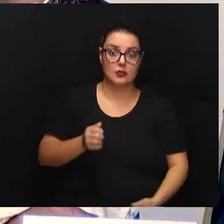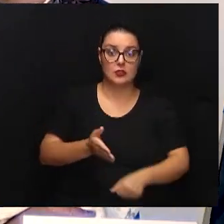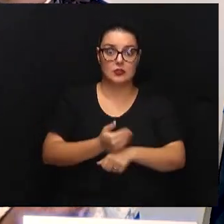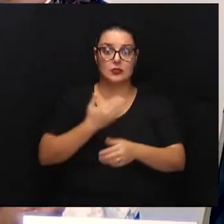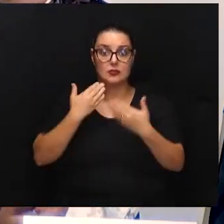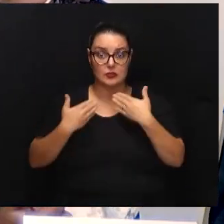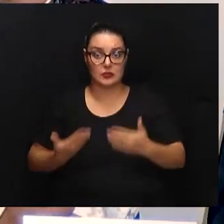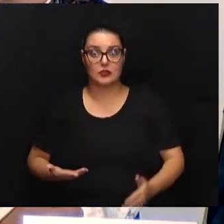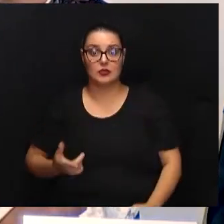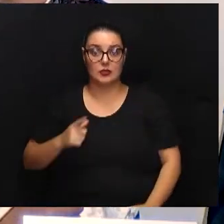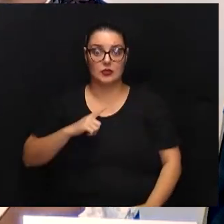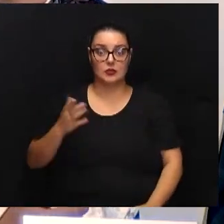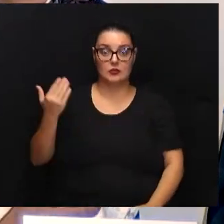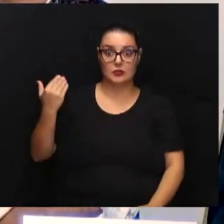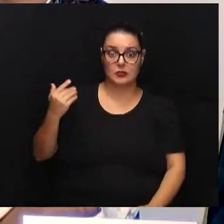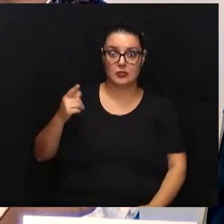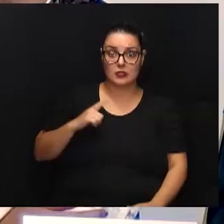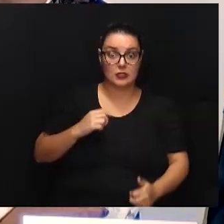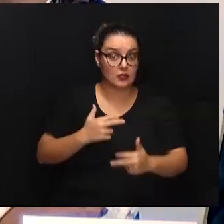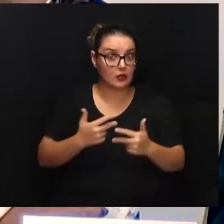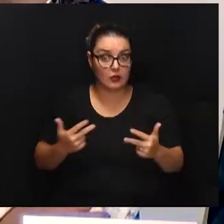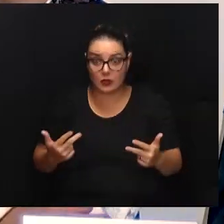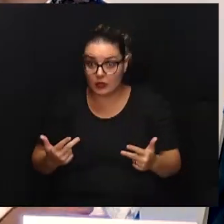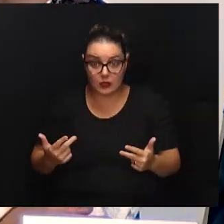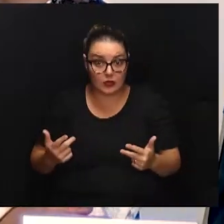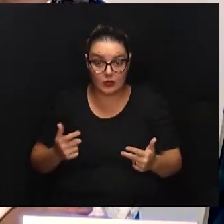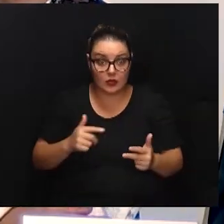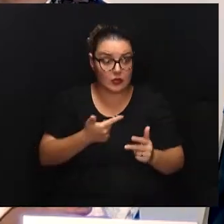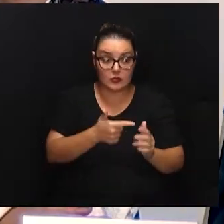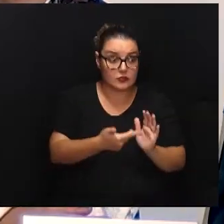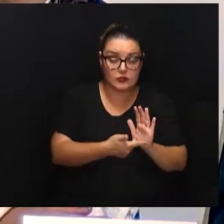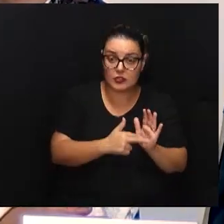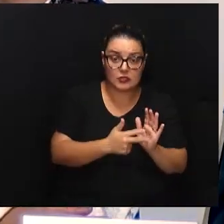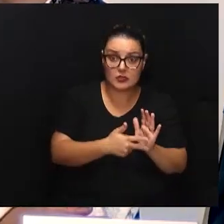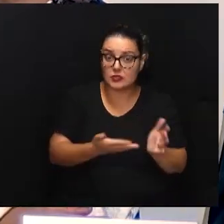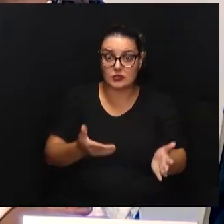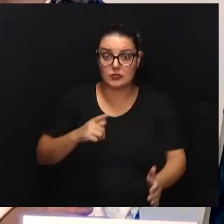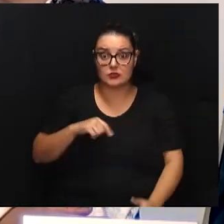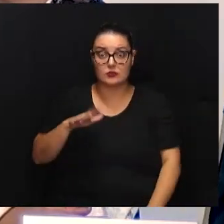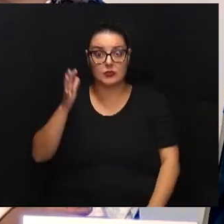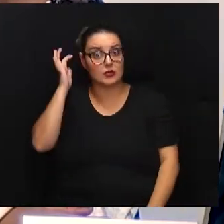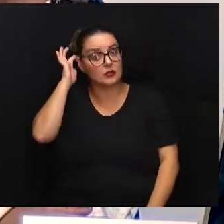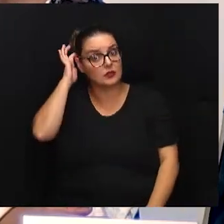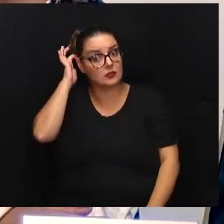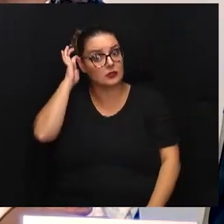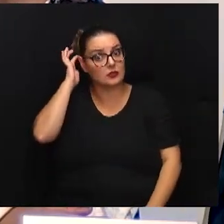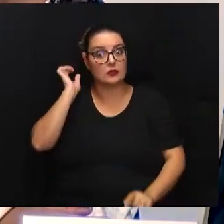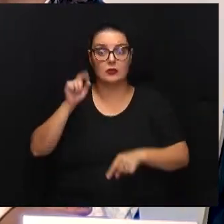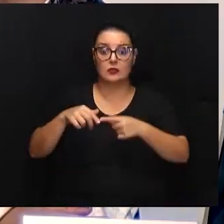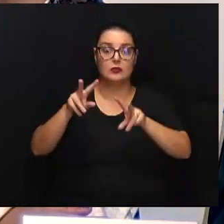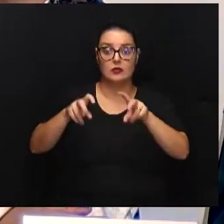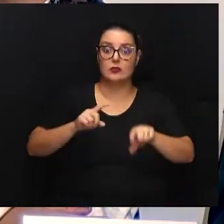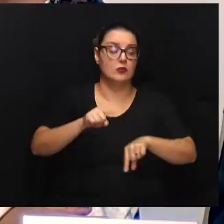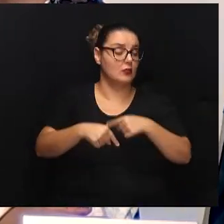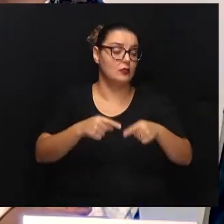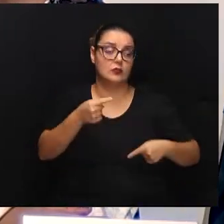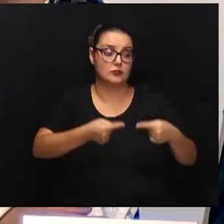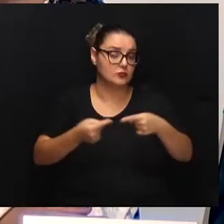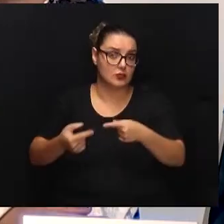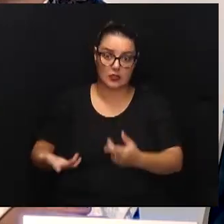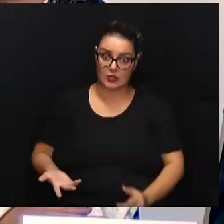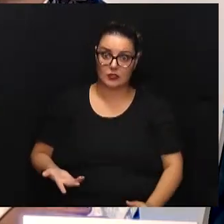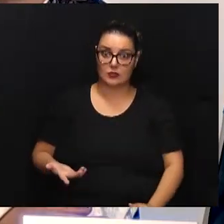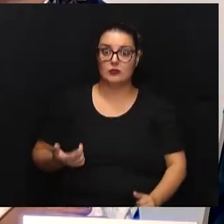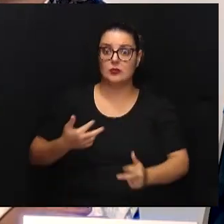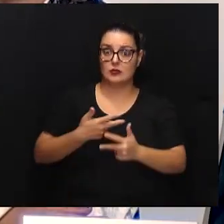que nem fazem mais sentido, né? Ou seja, outros temas, outros debates, né? Então, as coisas vão se alterando na